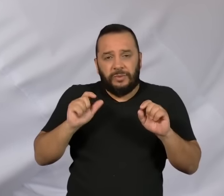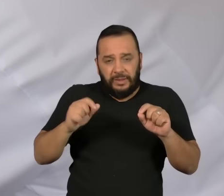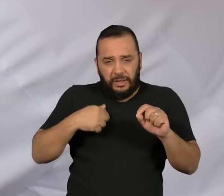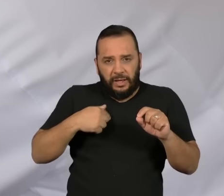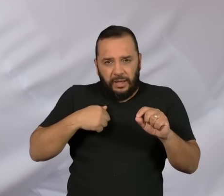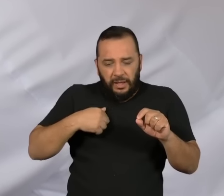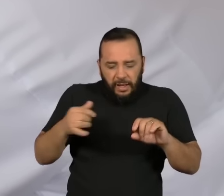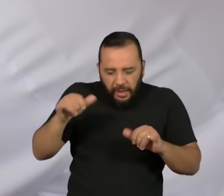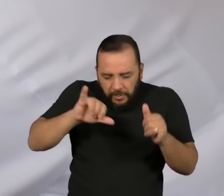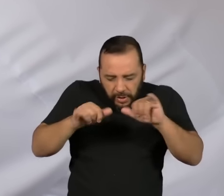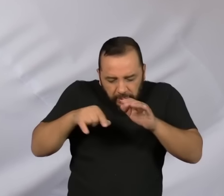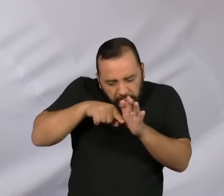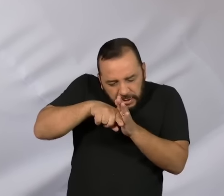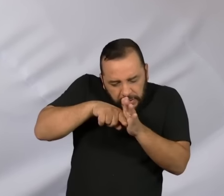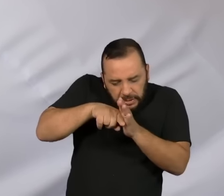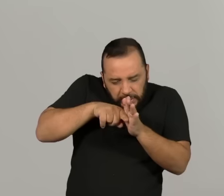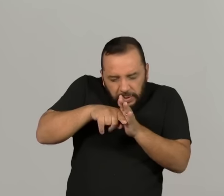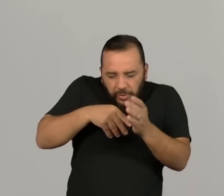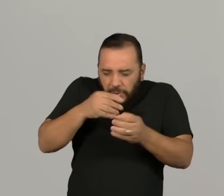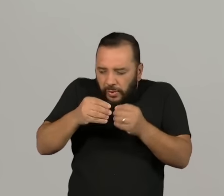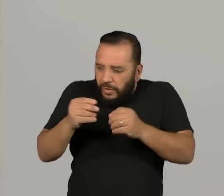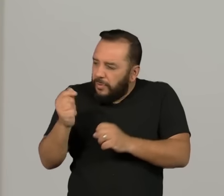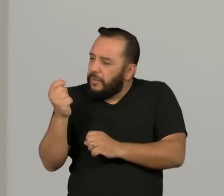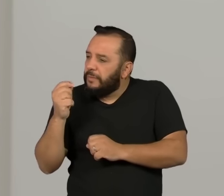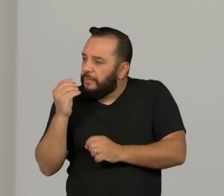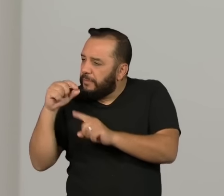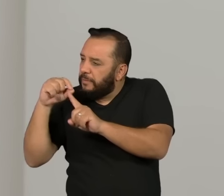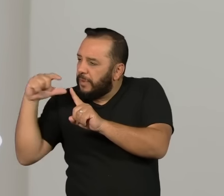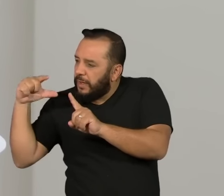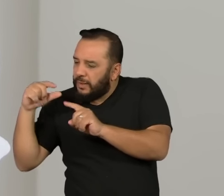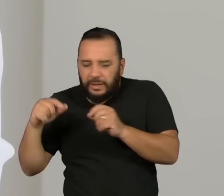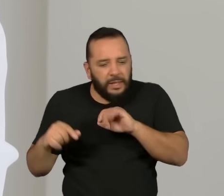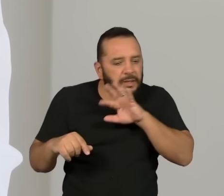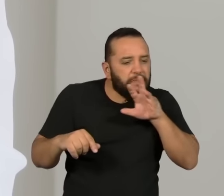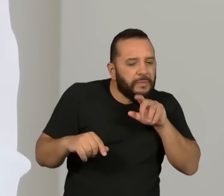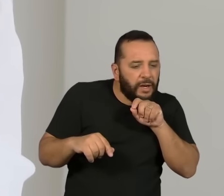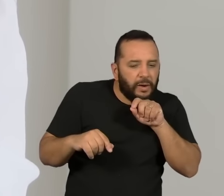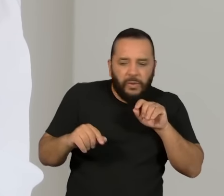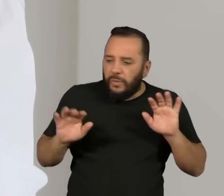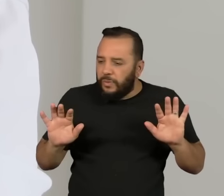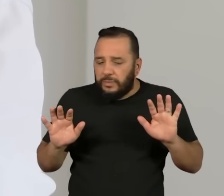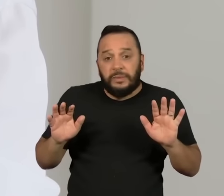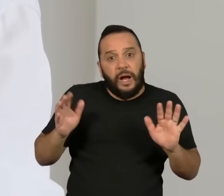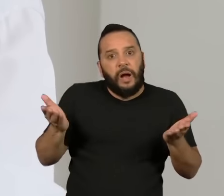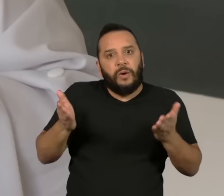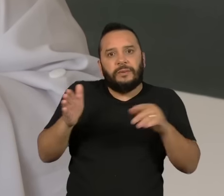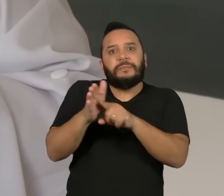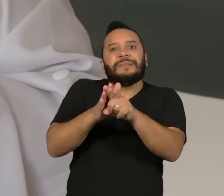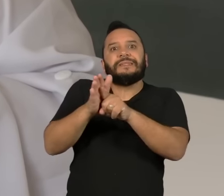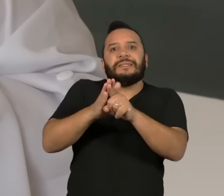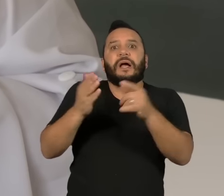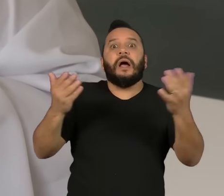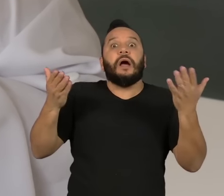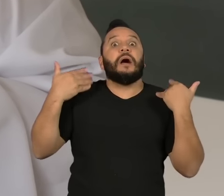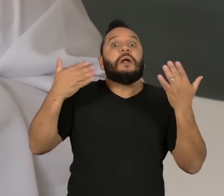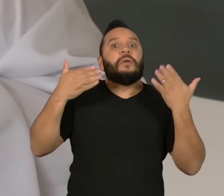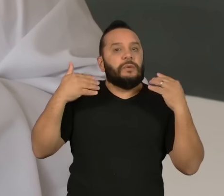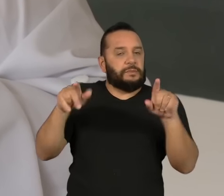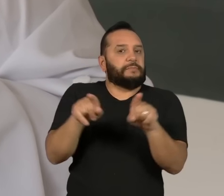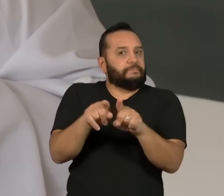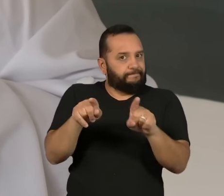Evolução das Interações Planta-Animal, investiga agora os efeitos das ondas de calor e quer incluir na